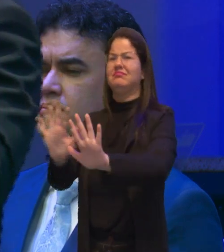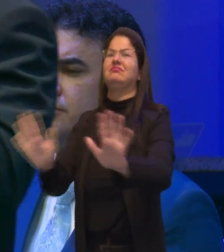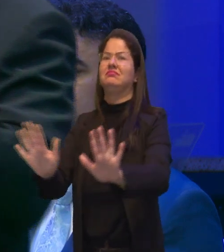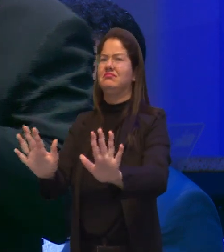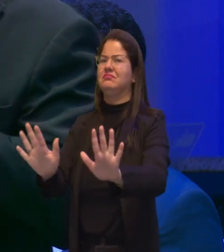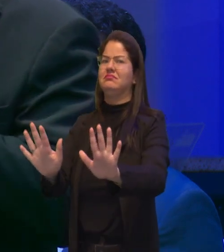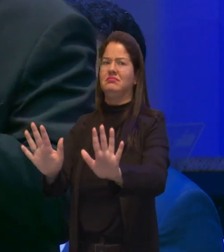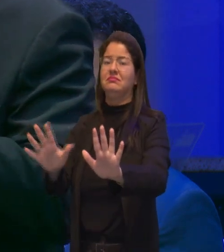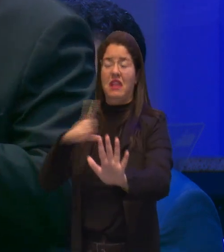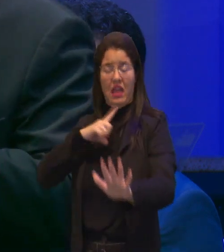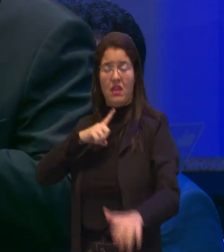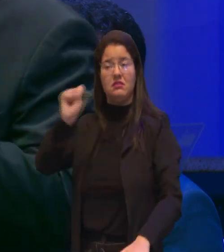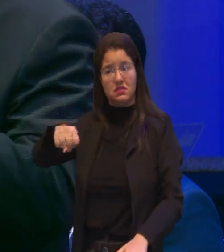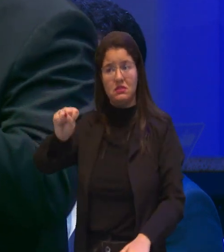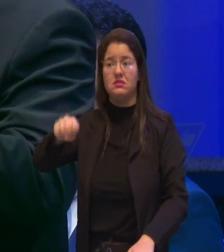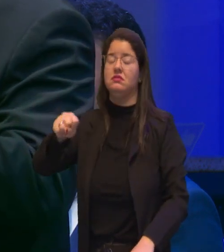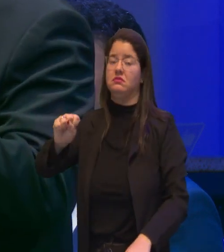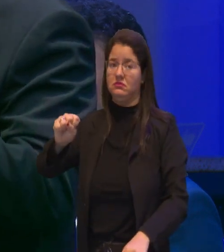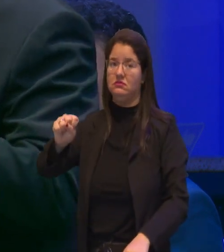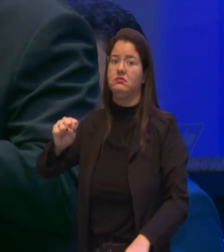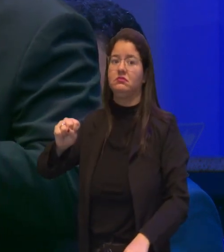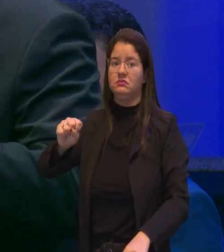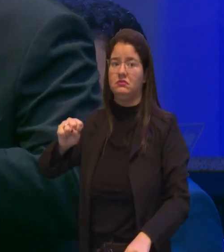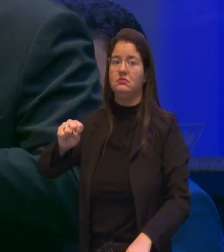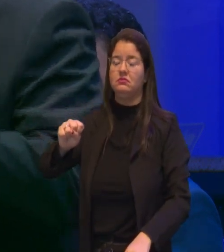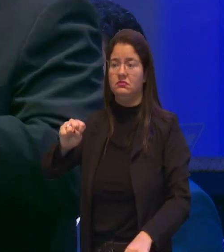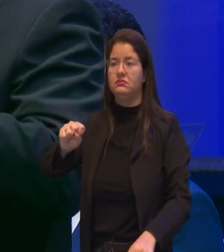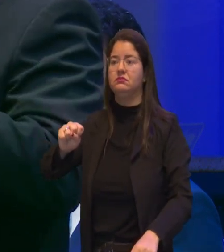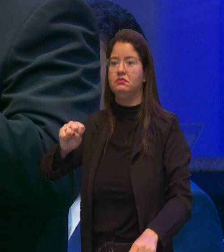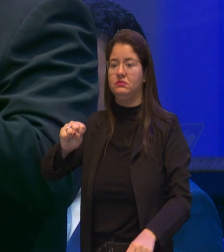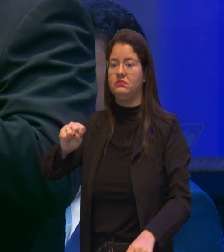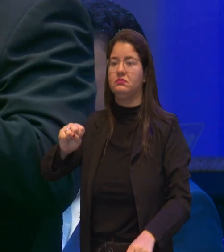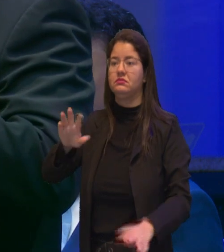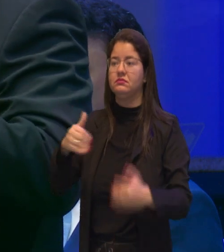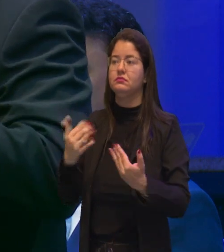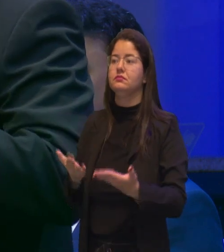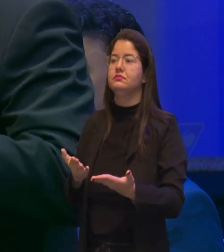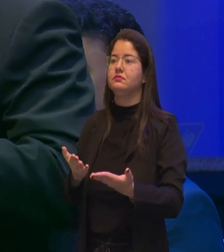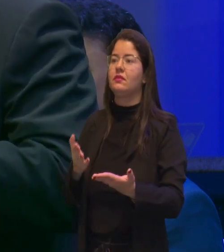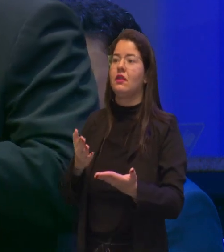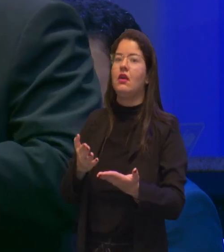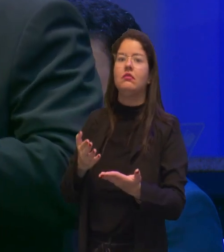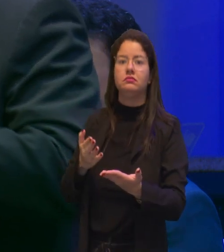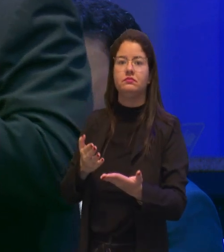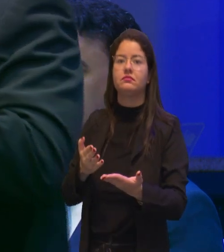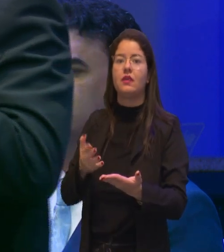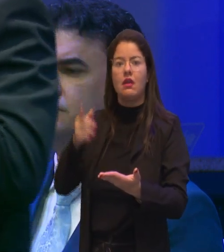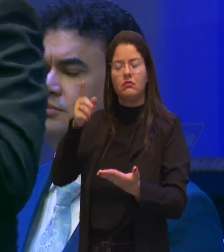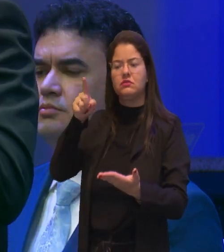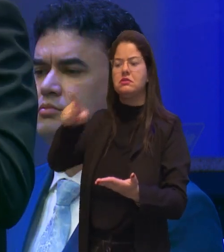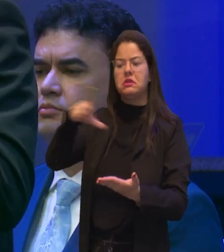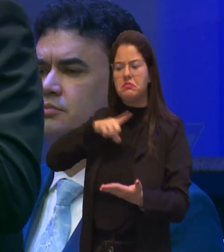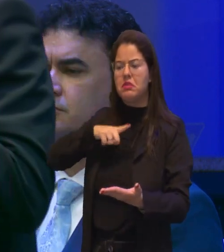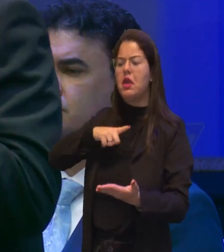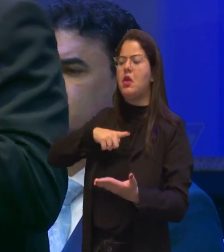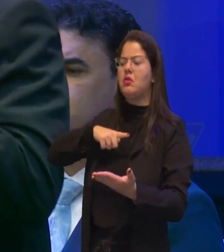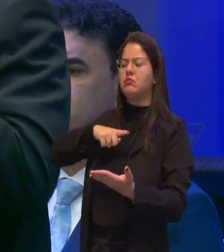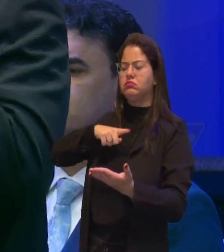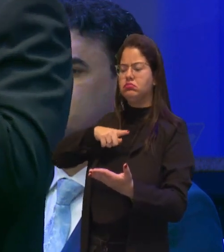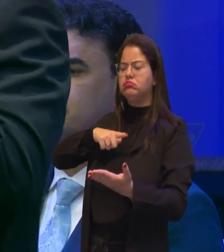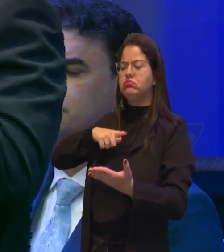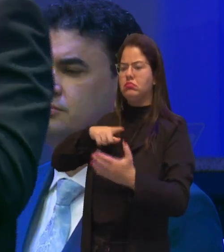O surgimento do ocaso sem um início, sem uma estrutura espiritual, sem uma